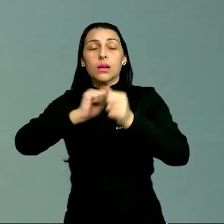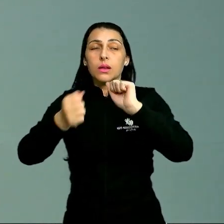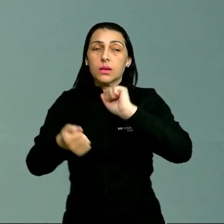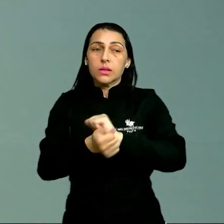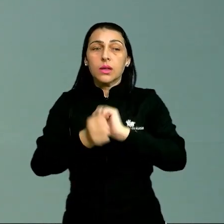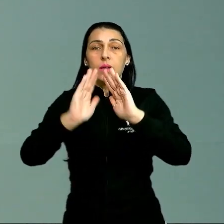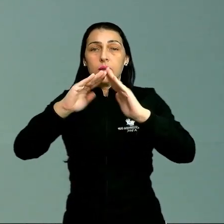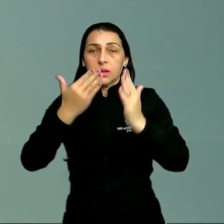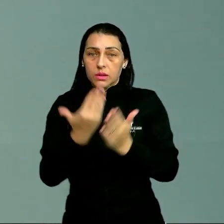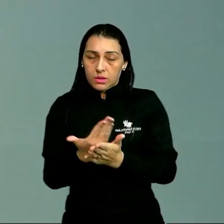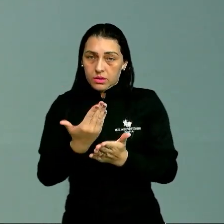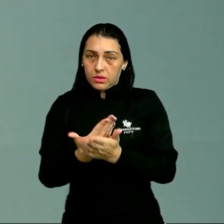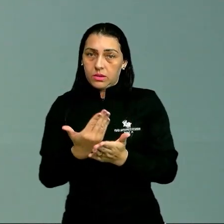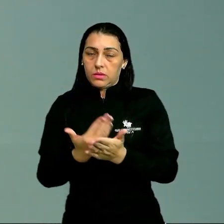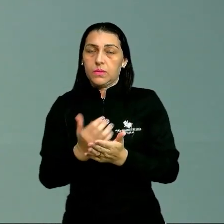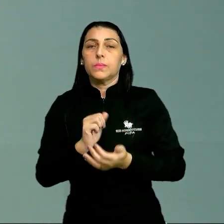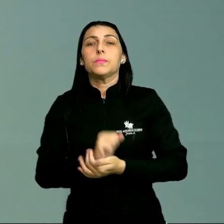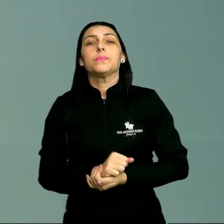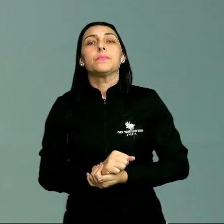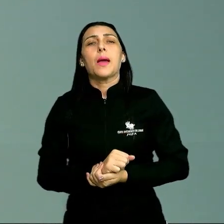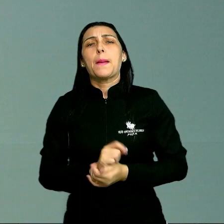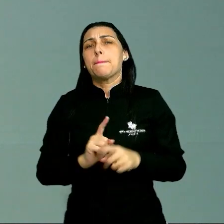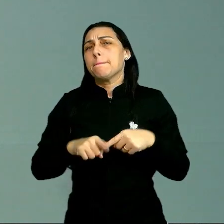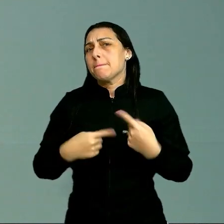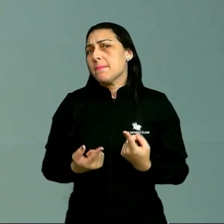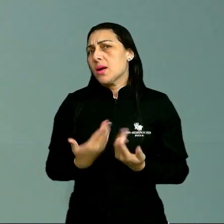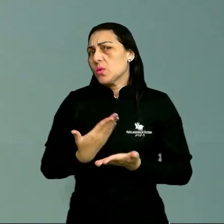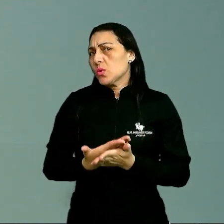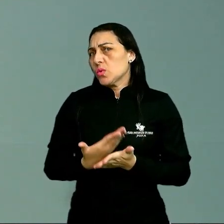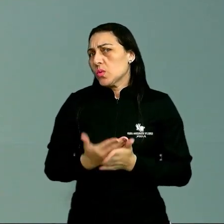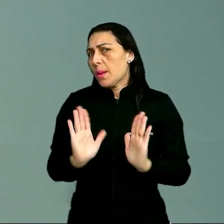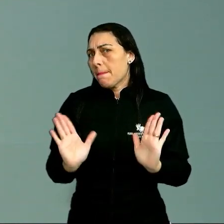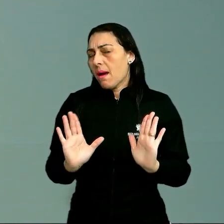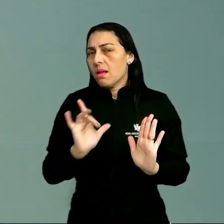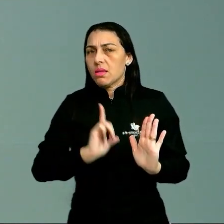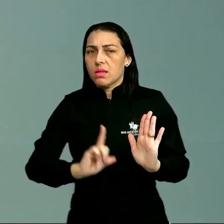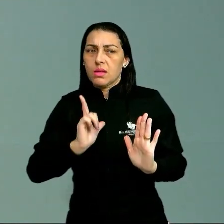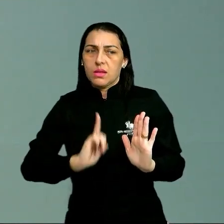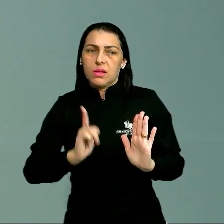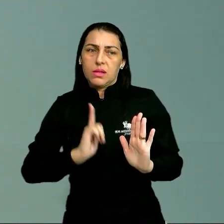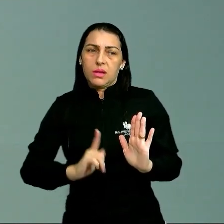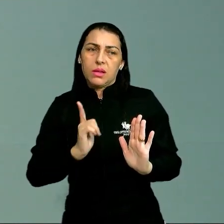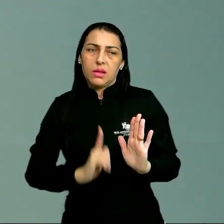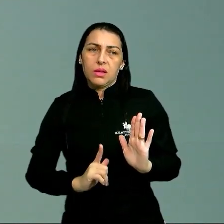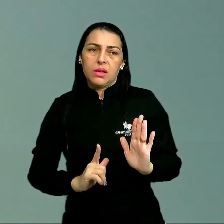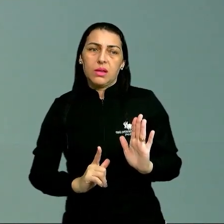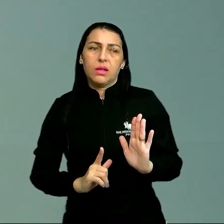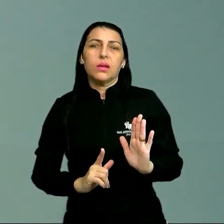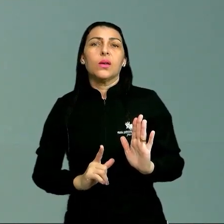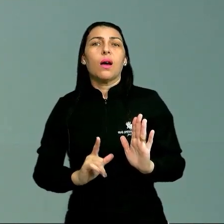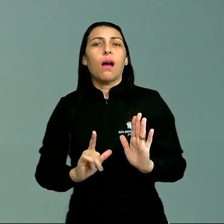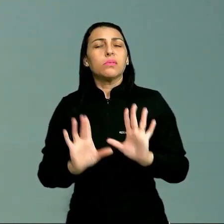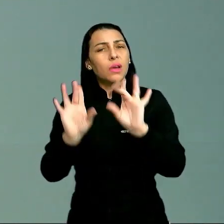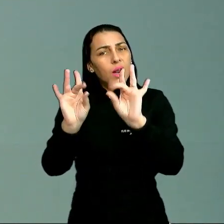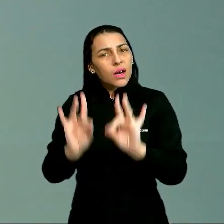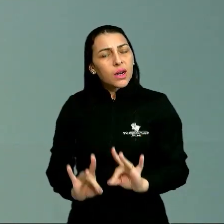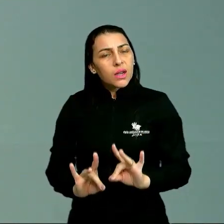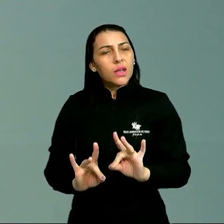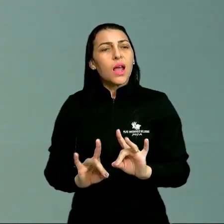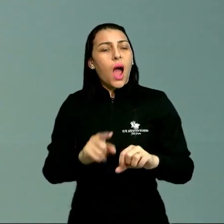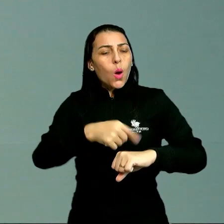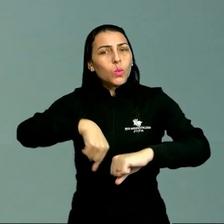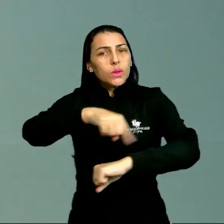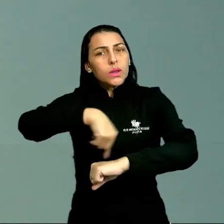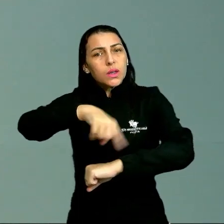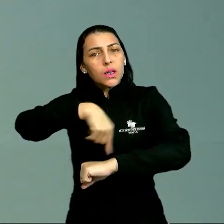às escolas literárias em si. Ah, mas a gente não estuda mais literatura, levando em consideração o aspecto, a